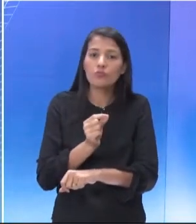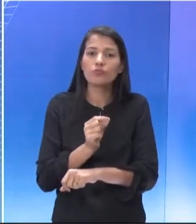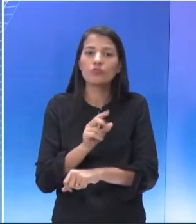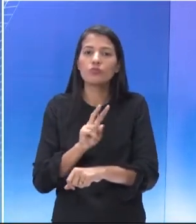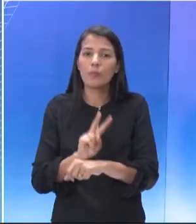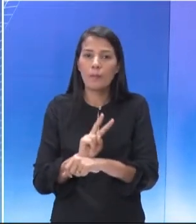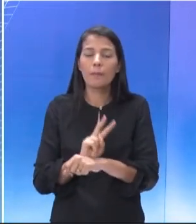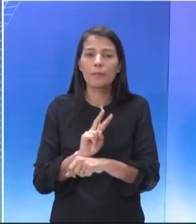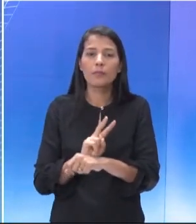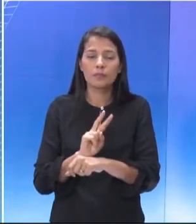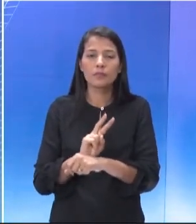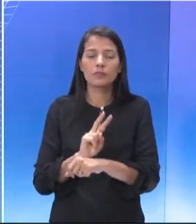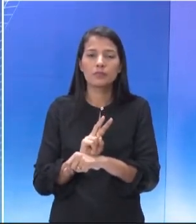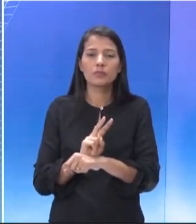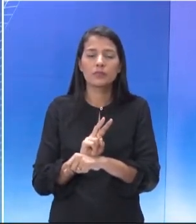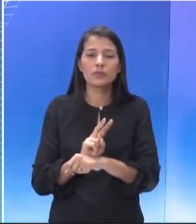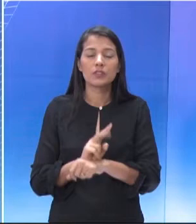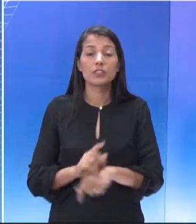só na